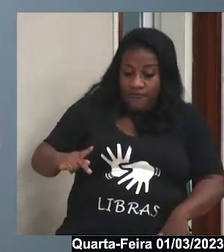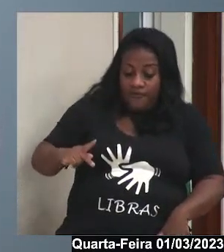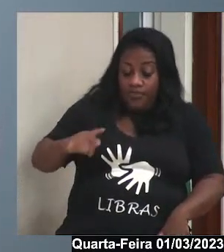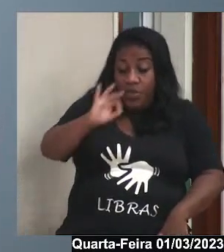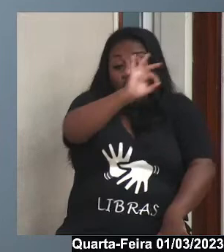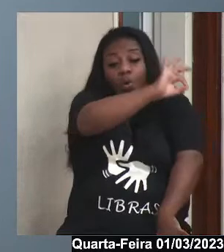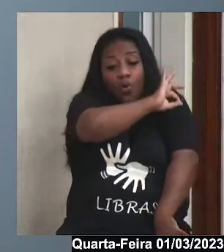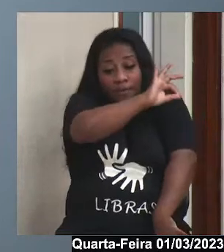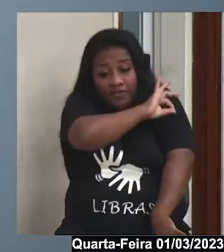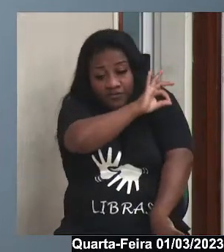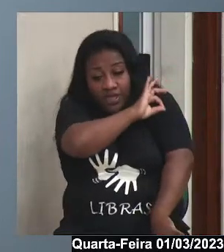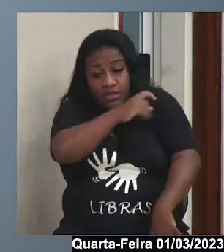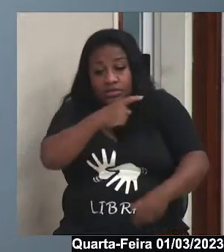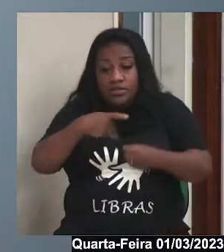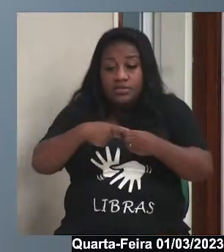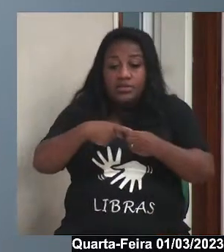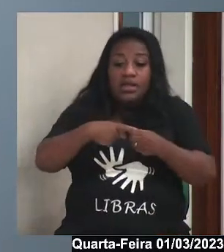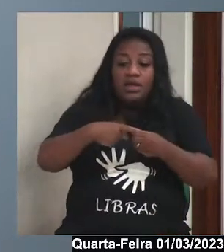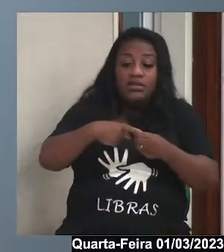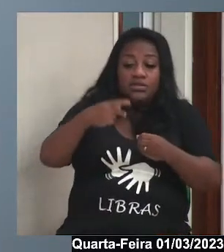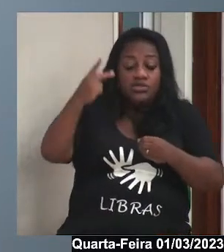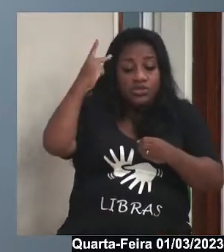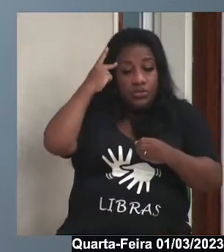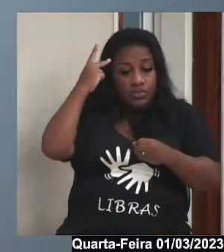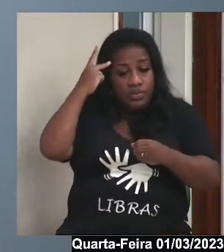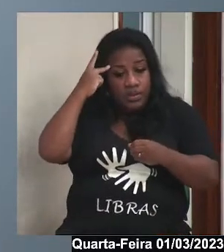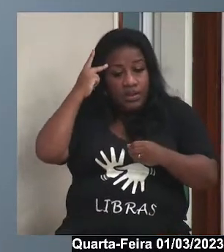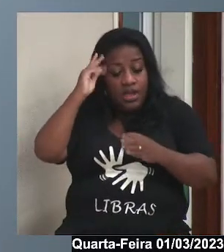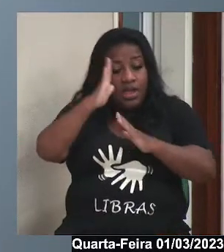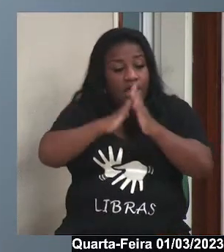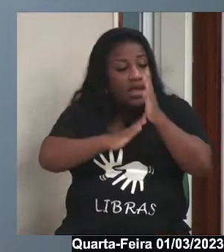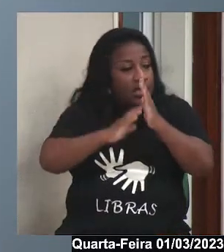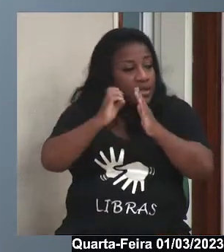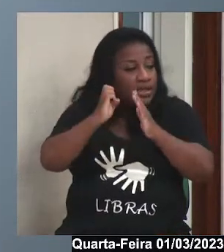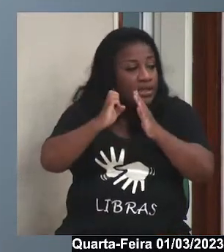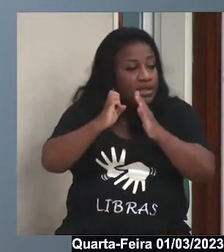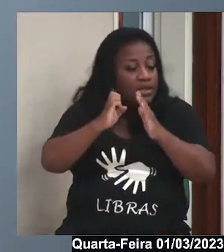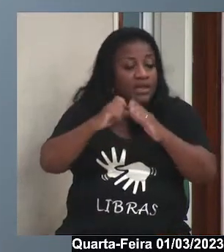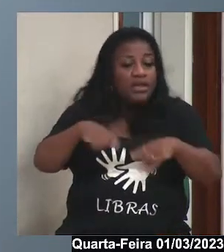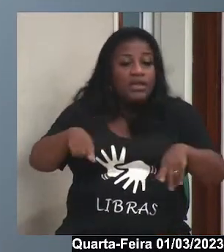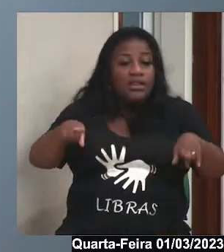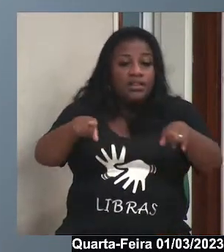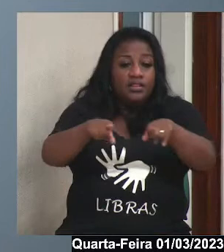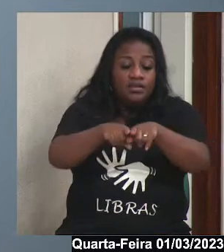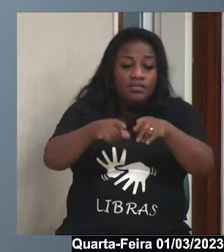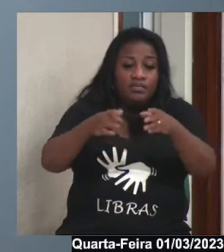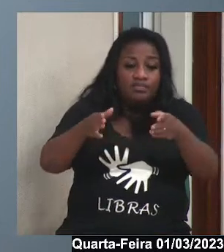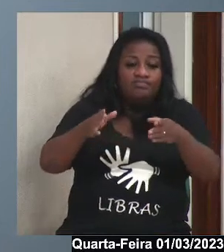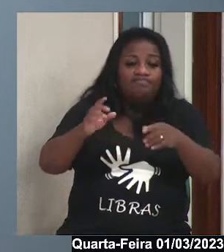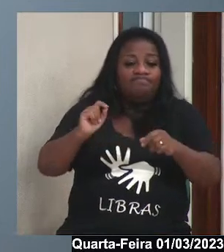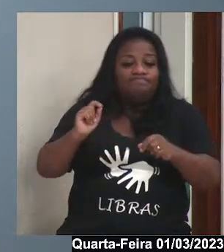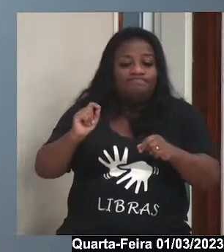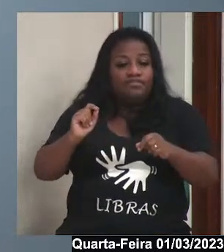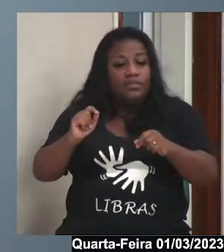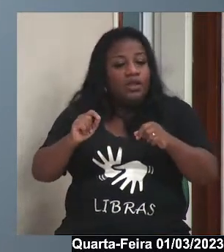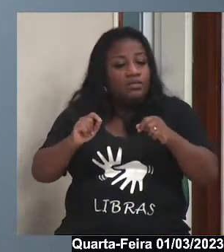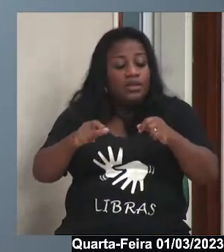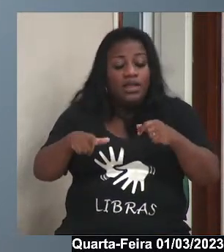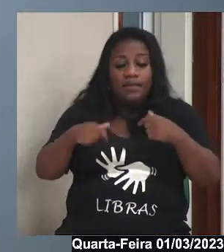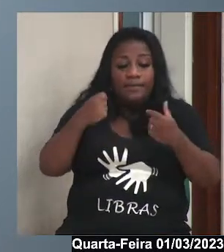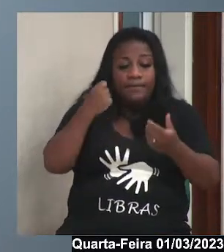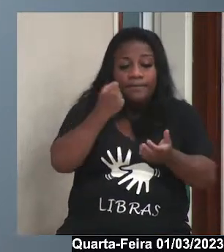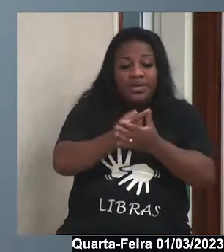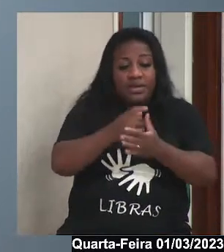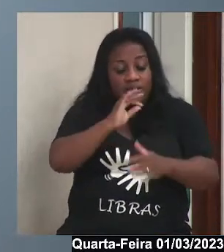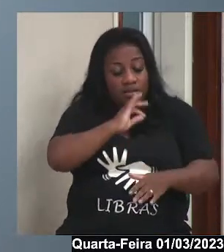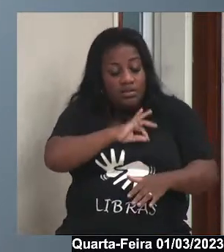maiores cidades da região metropolitana de São Paulo. E o fato de Imbu ser campeão de desmatamento, não está pagando profissional da